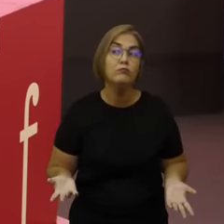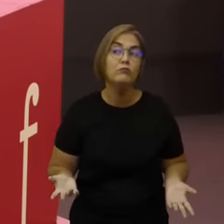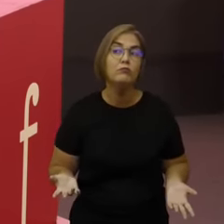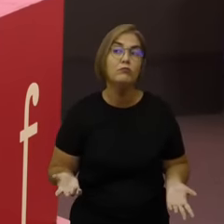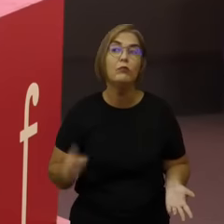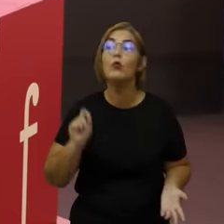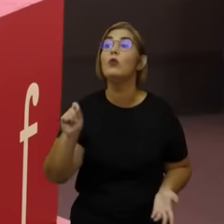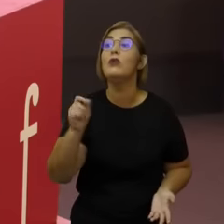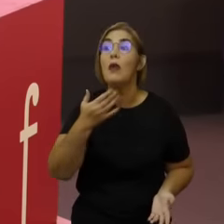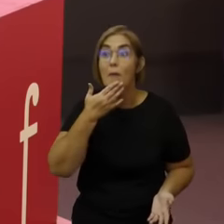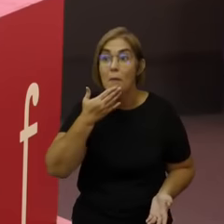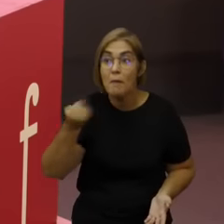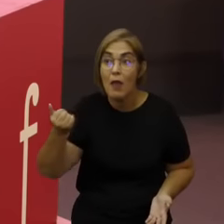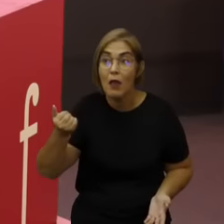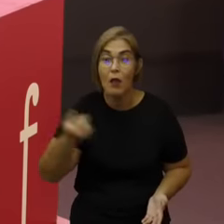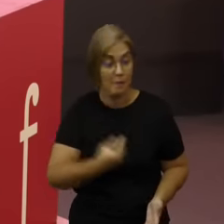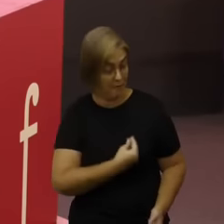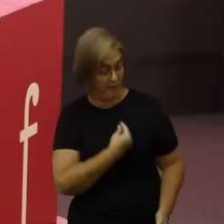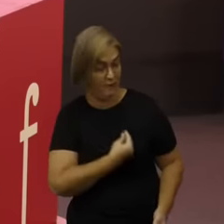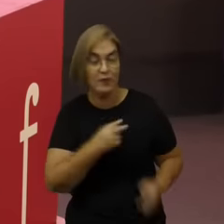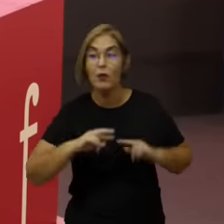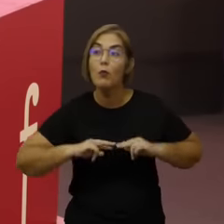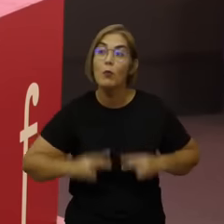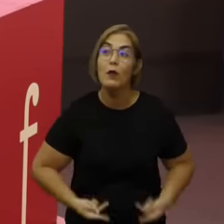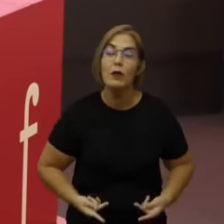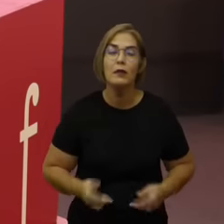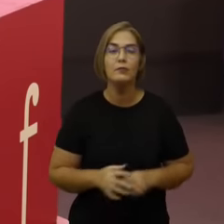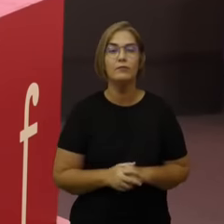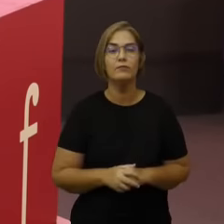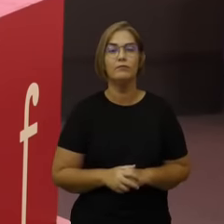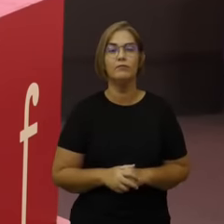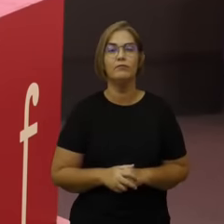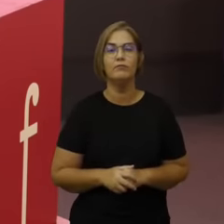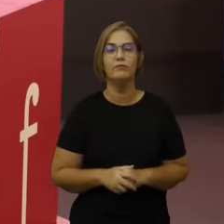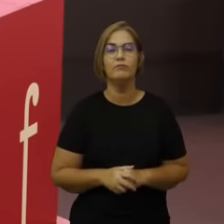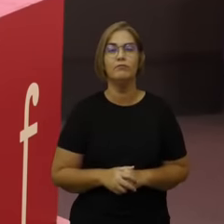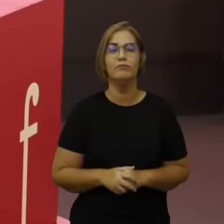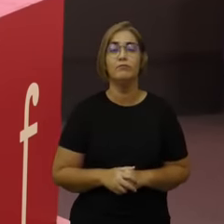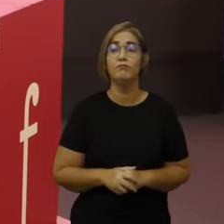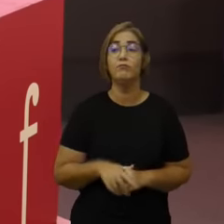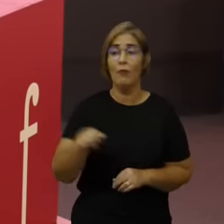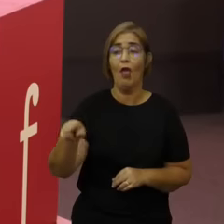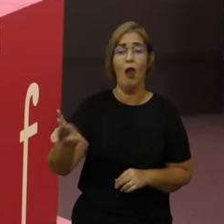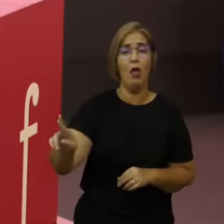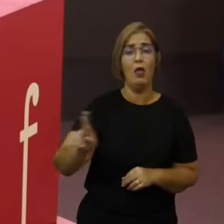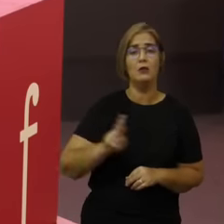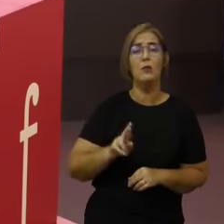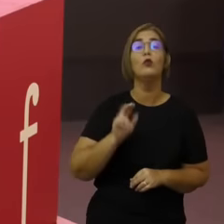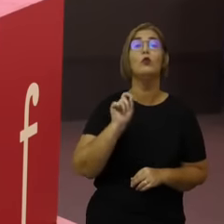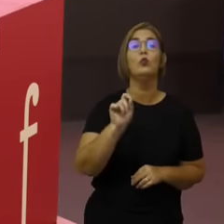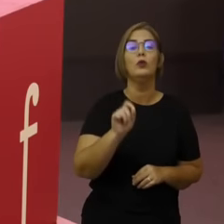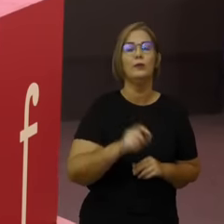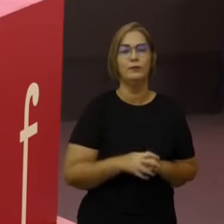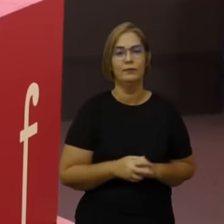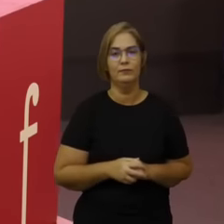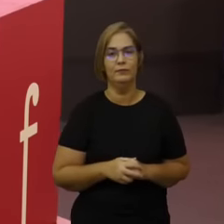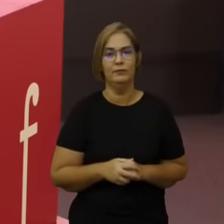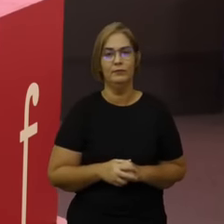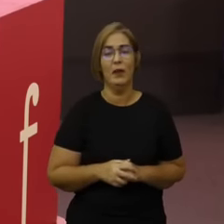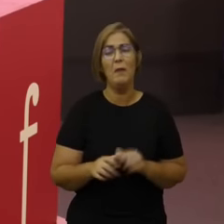afinal de contas, para a vida humana?" E o sátiro responde o seguinte: ele primeiro